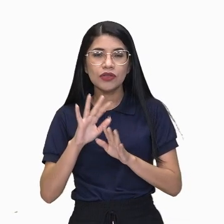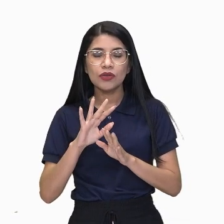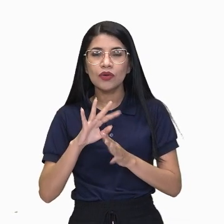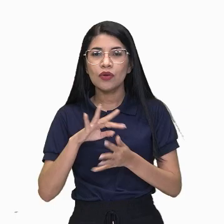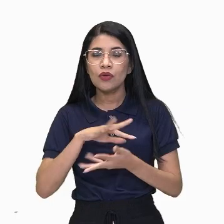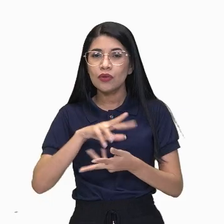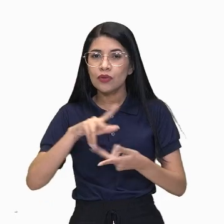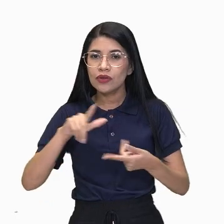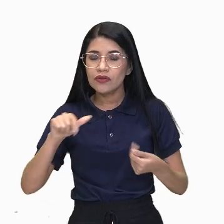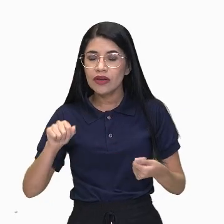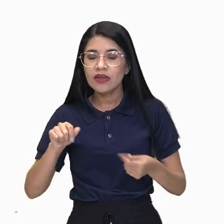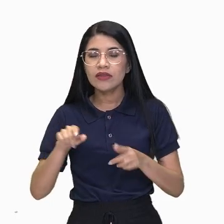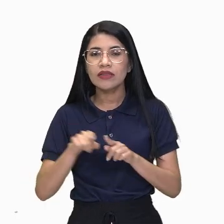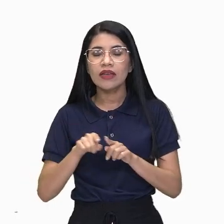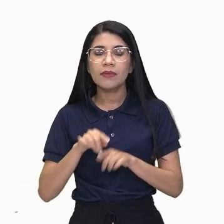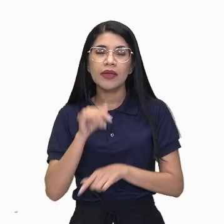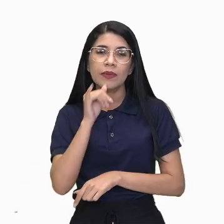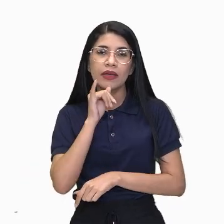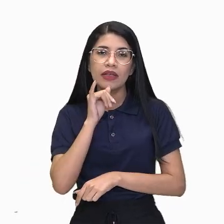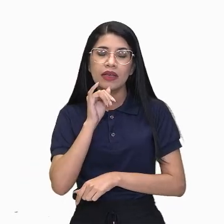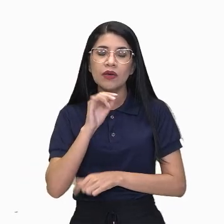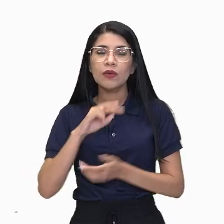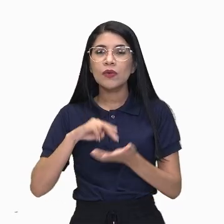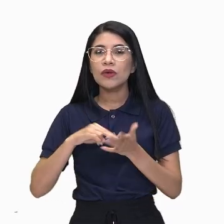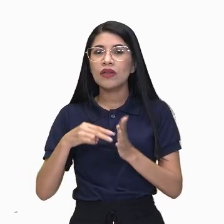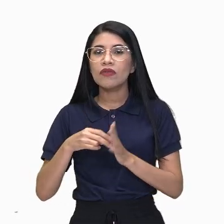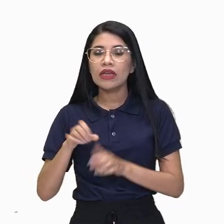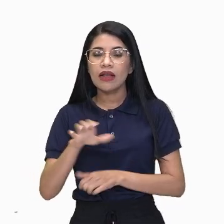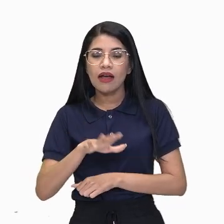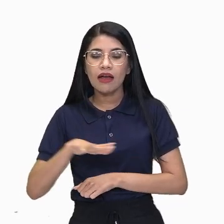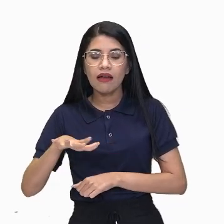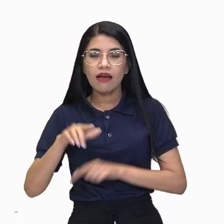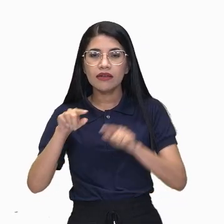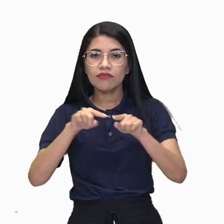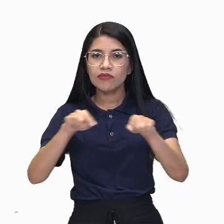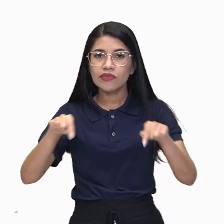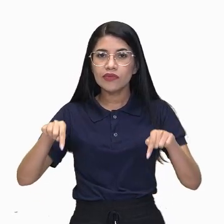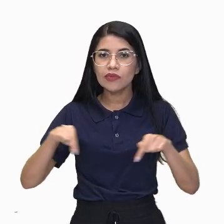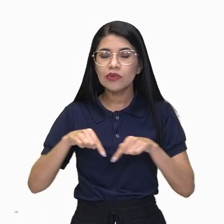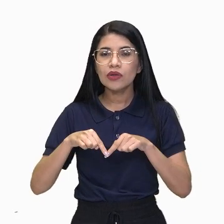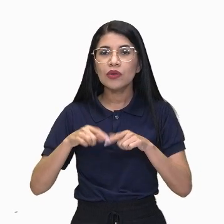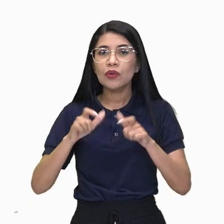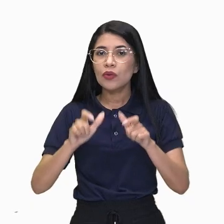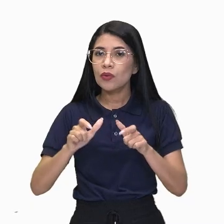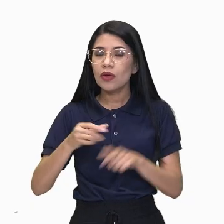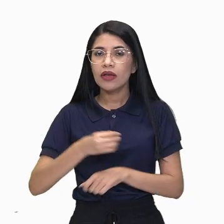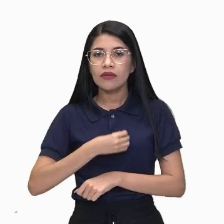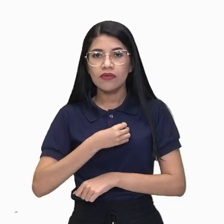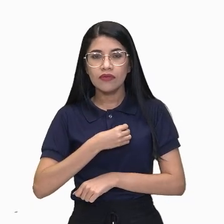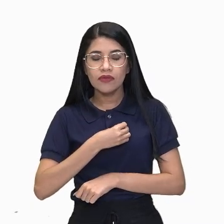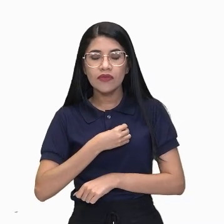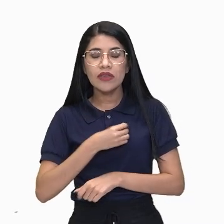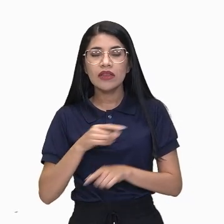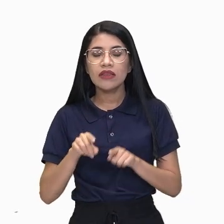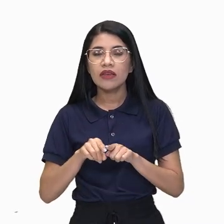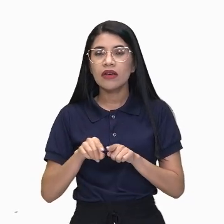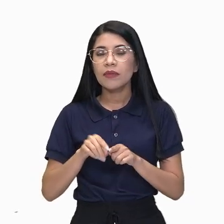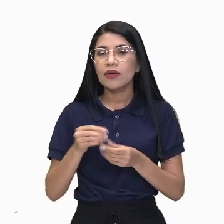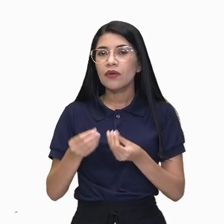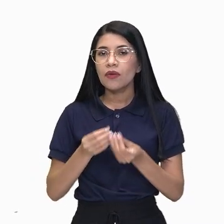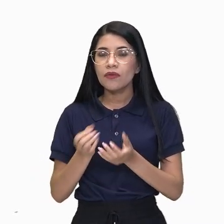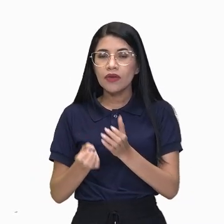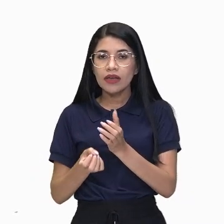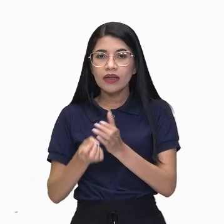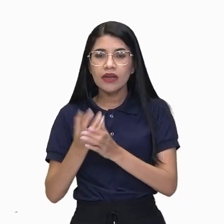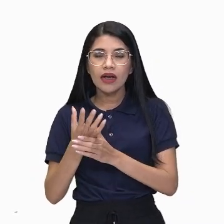que significa, por exemplo, o espaço territorial que eles habitam, né? Como que se originou aquele povo,